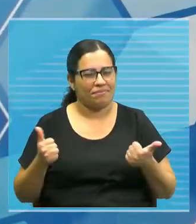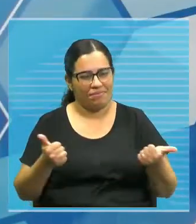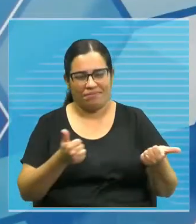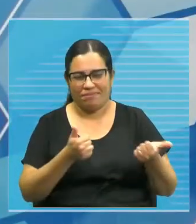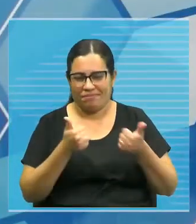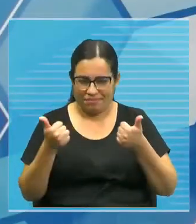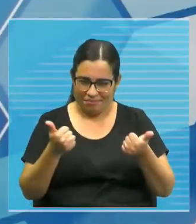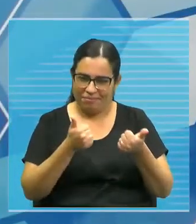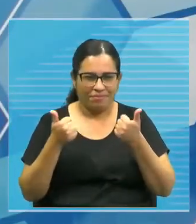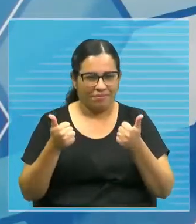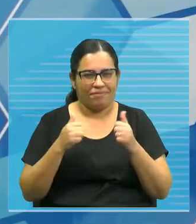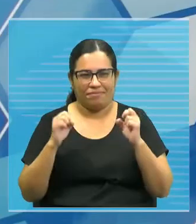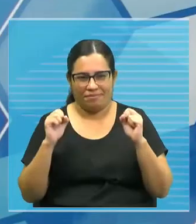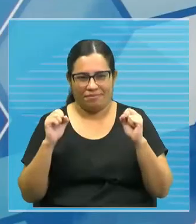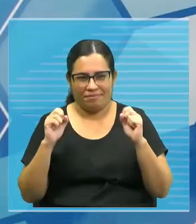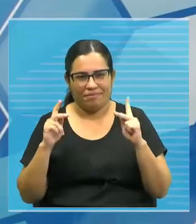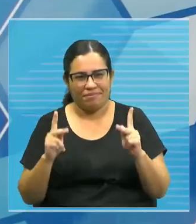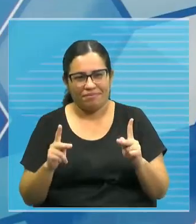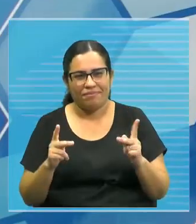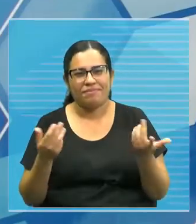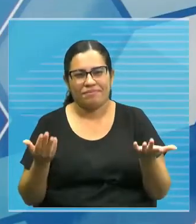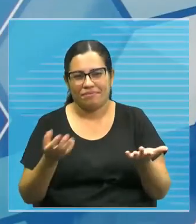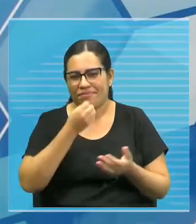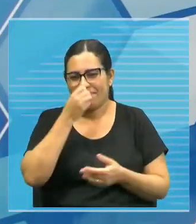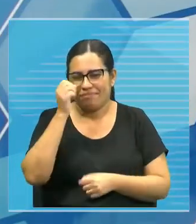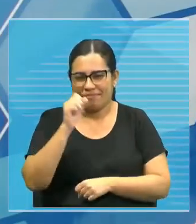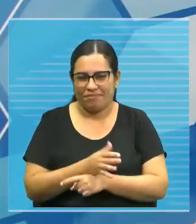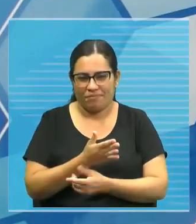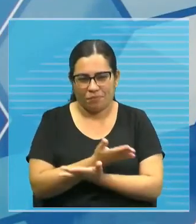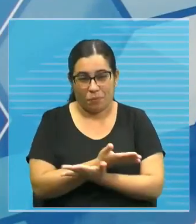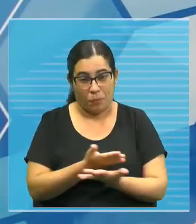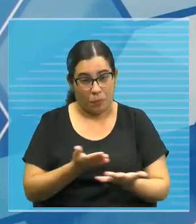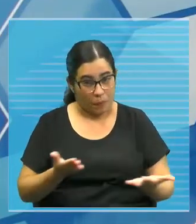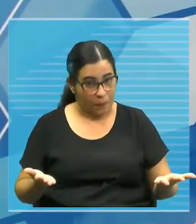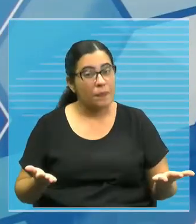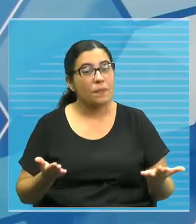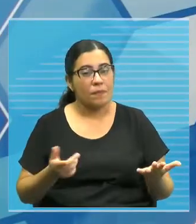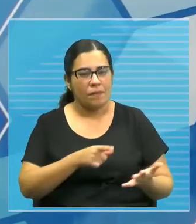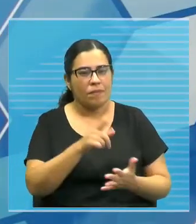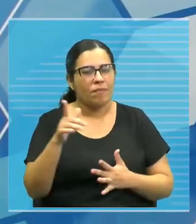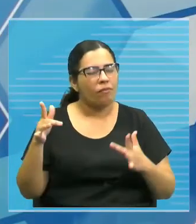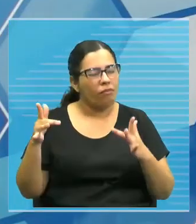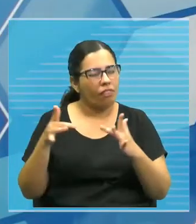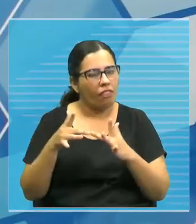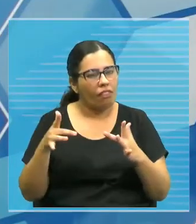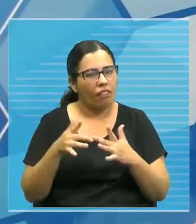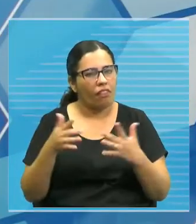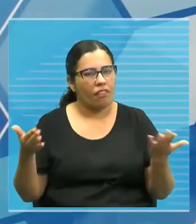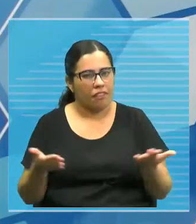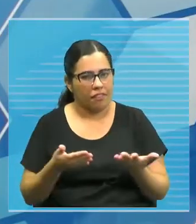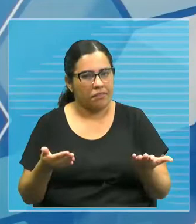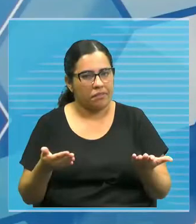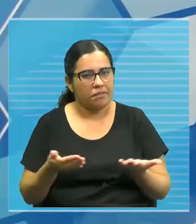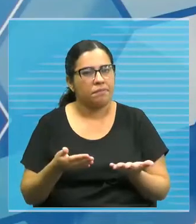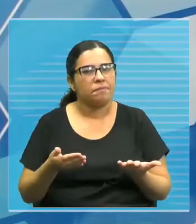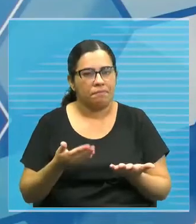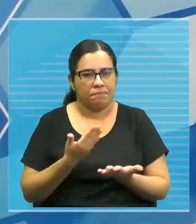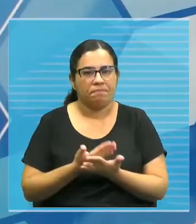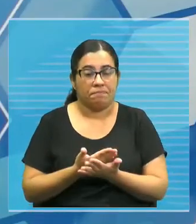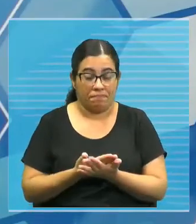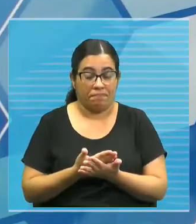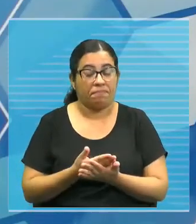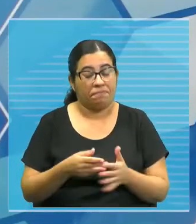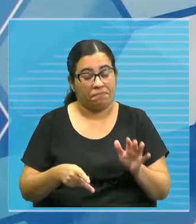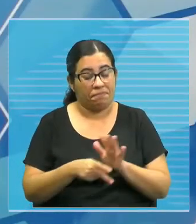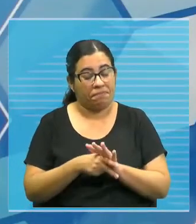Beleza, galera? Boa tarde a todos vocês que estão conectados conosco